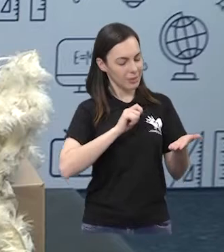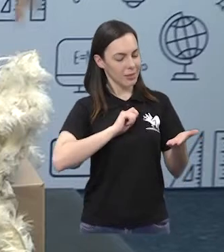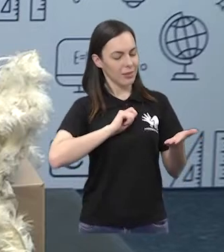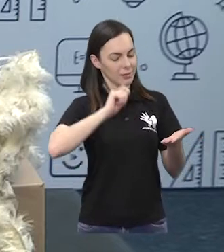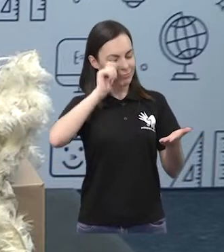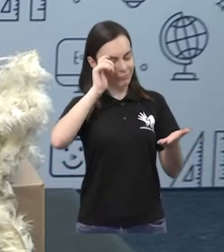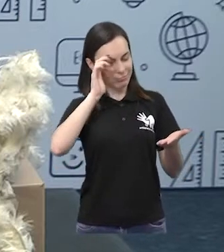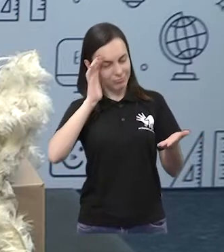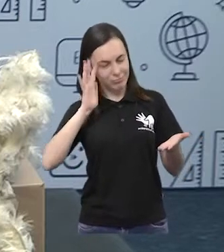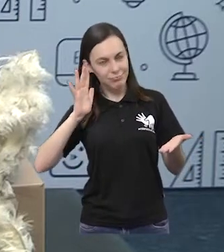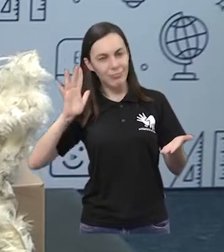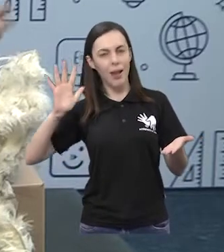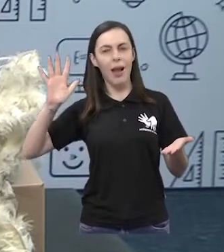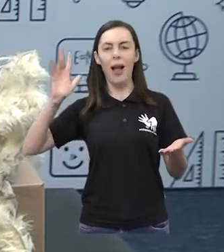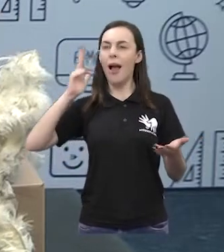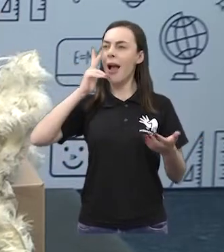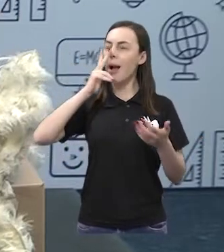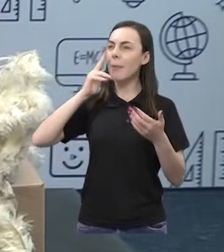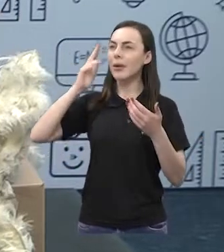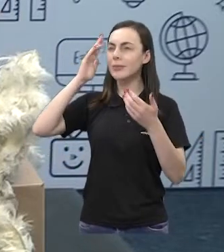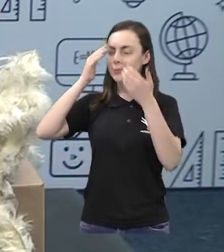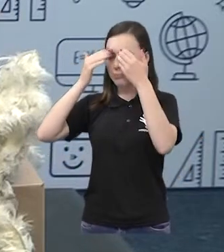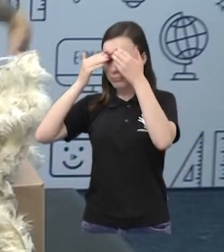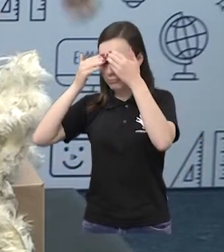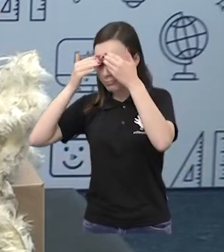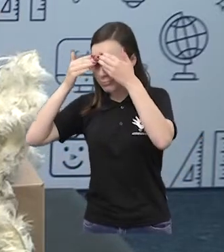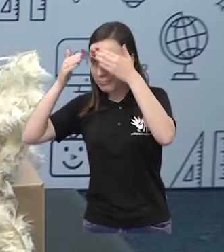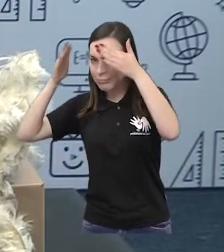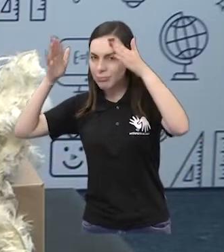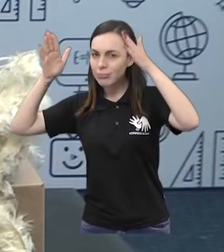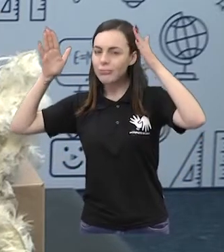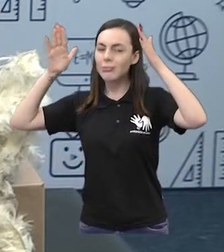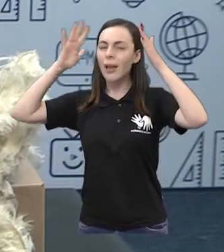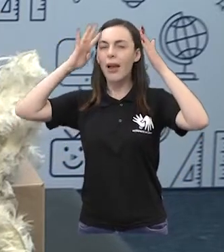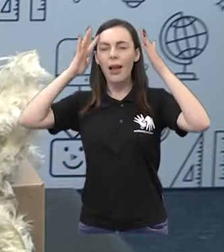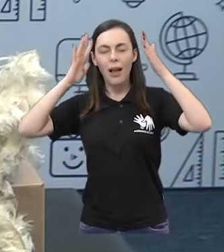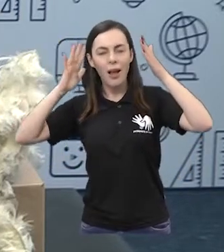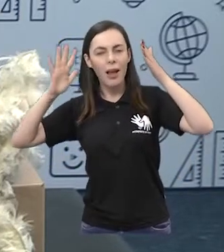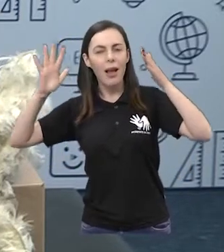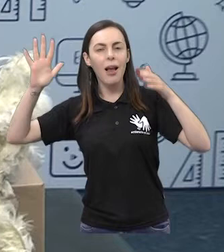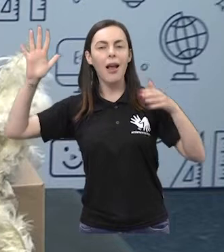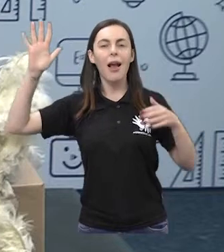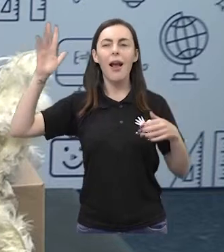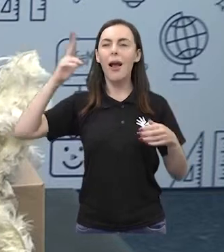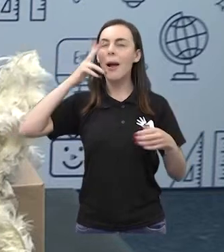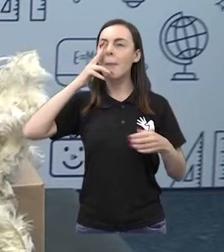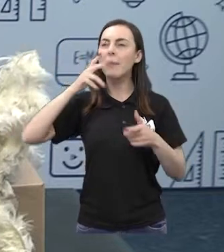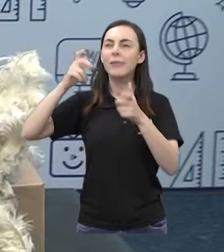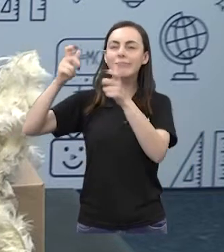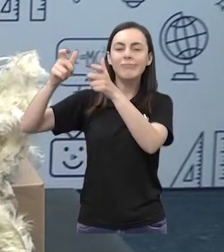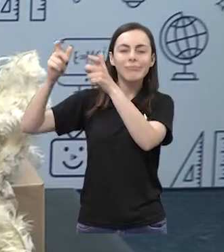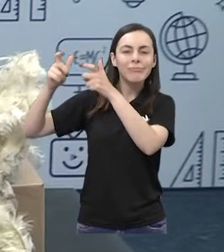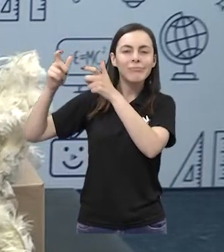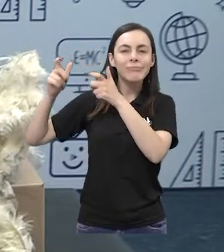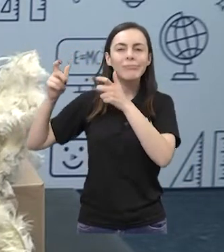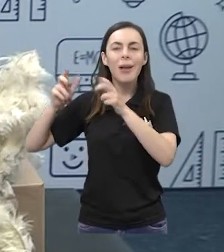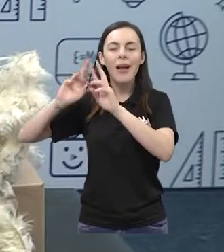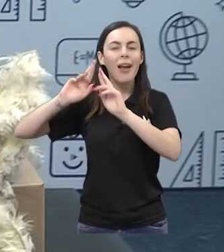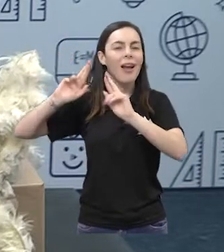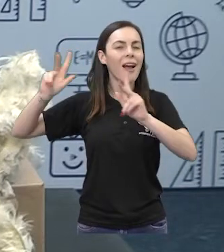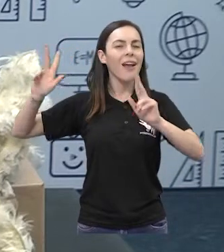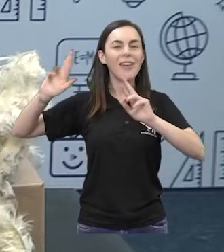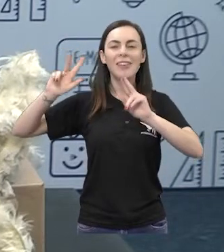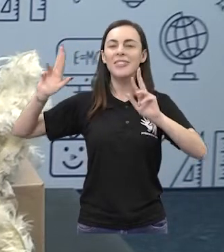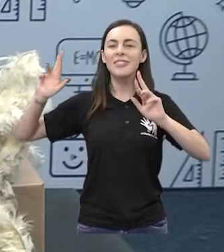permitem voar os livros fazem isso a gente pode voar a gente pode ir para outros mundos completamente